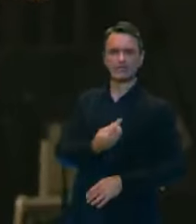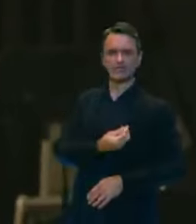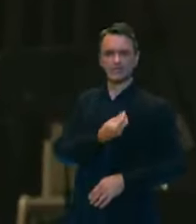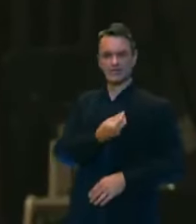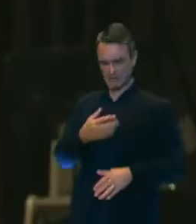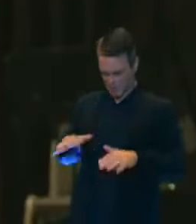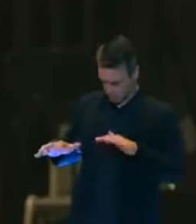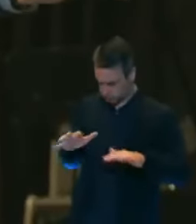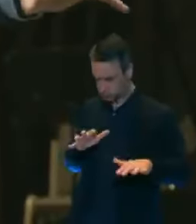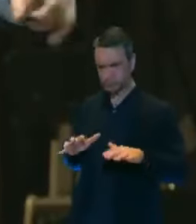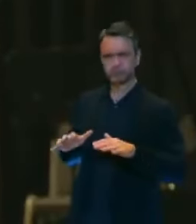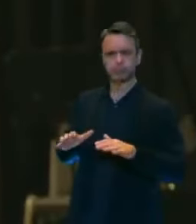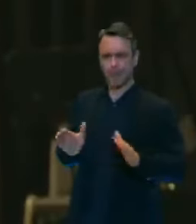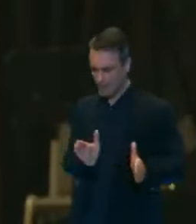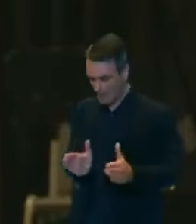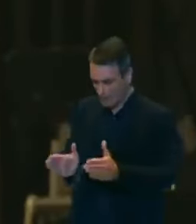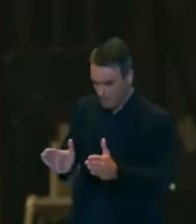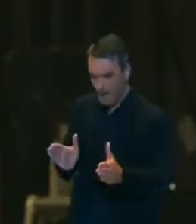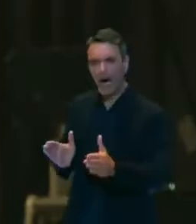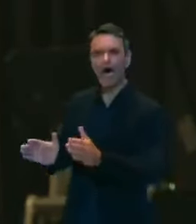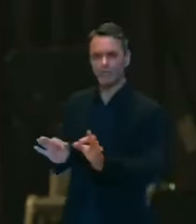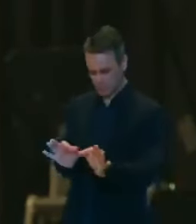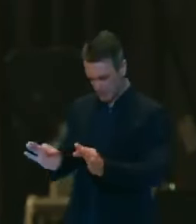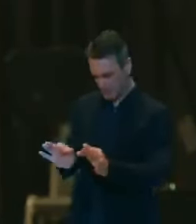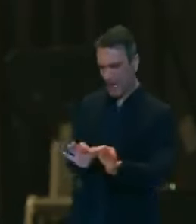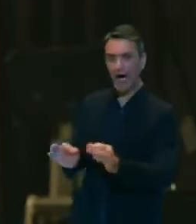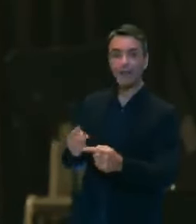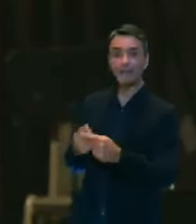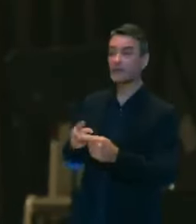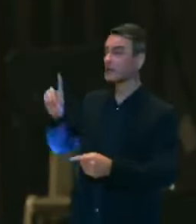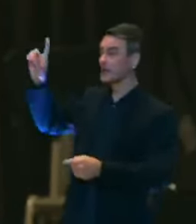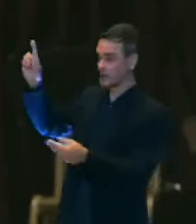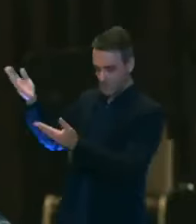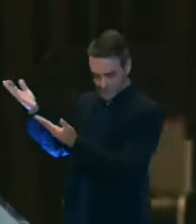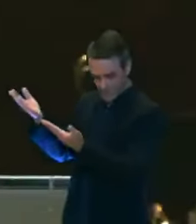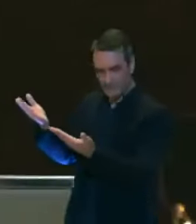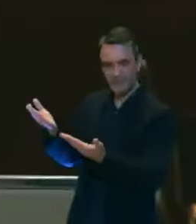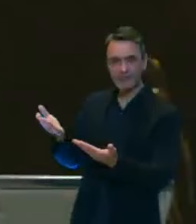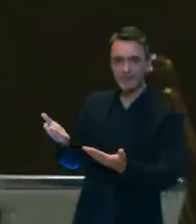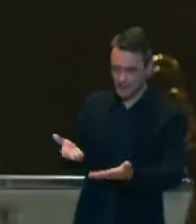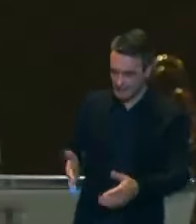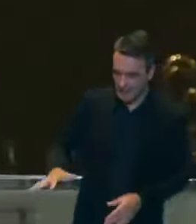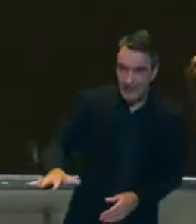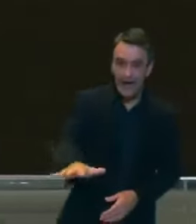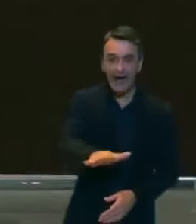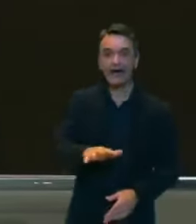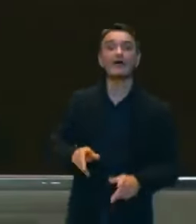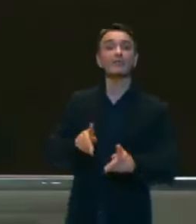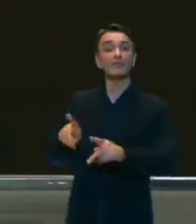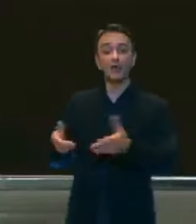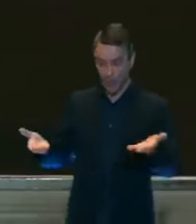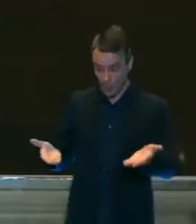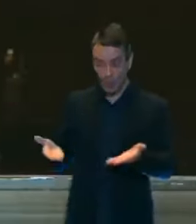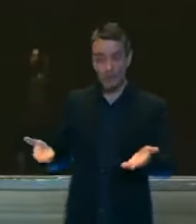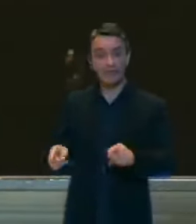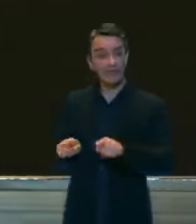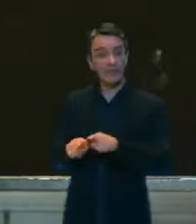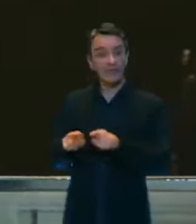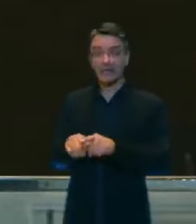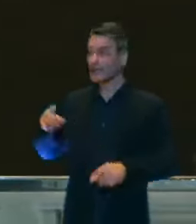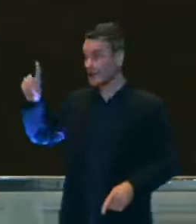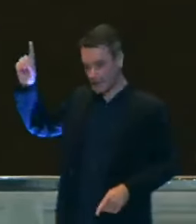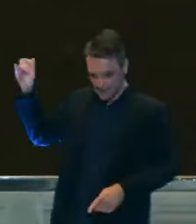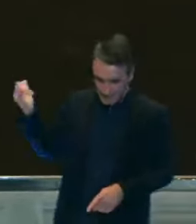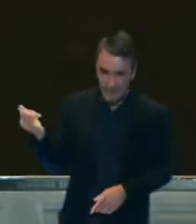caminhos, preparem as estradas, eu vou visitar vocês. É isso que ele disse ao seu povo e é isso que ele está dizendo a nós